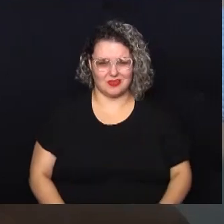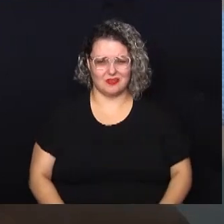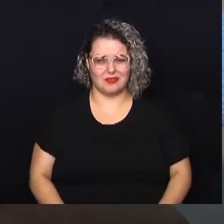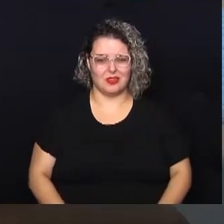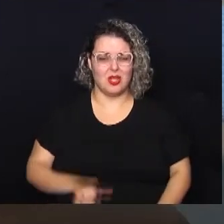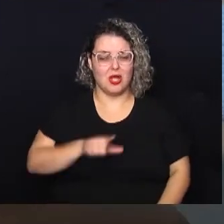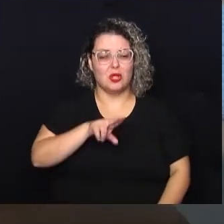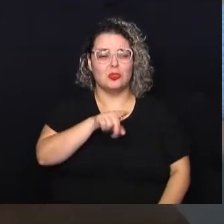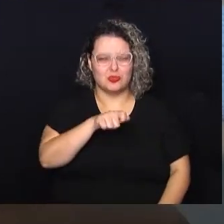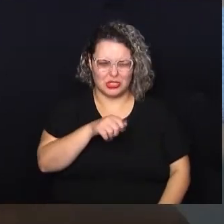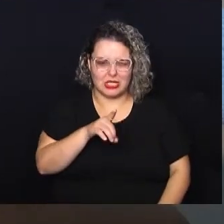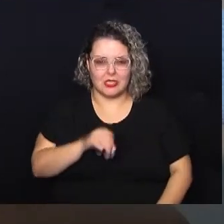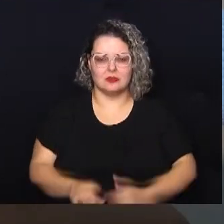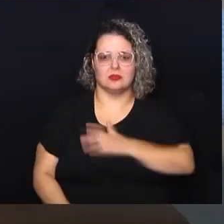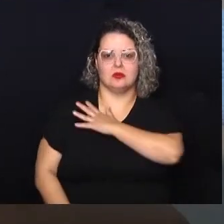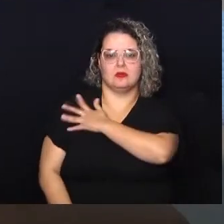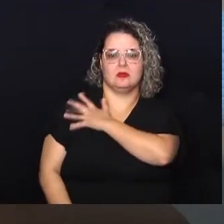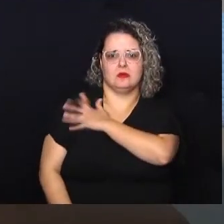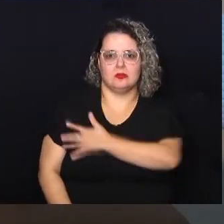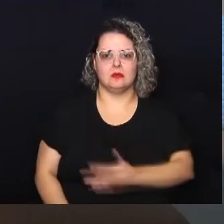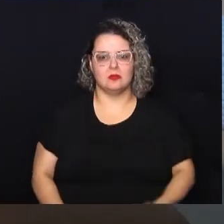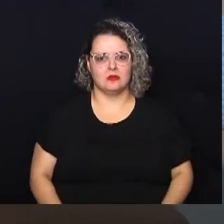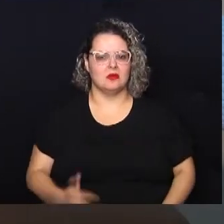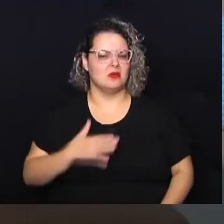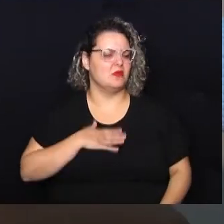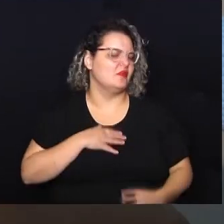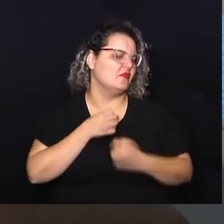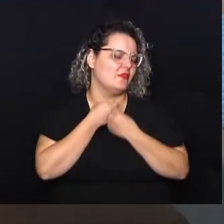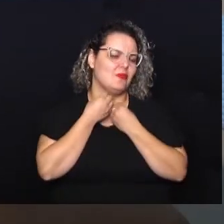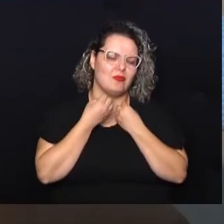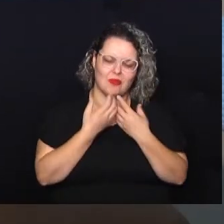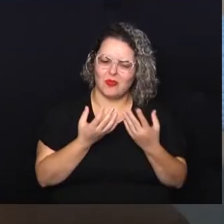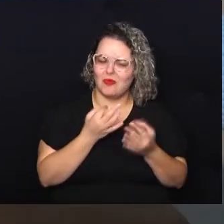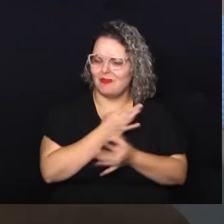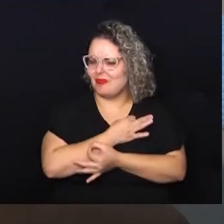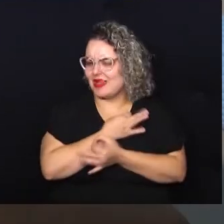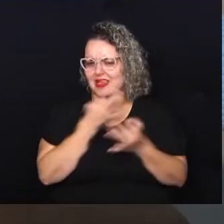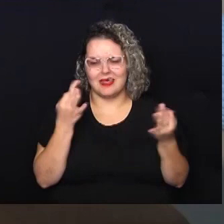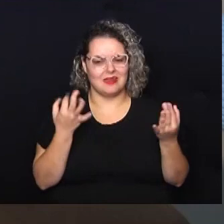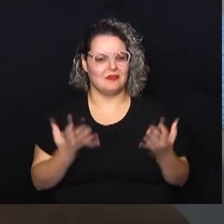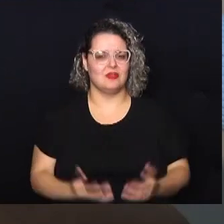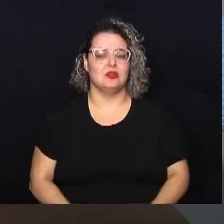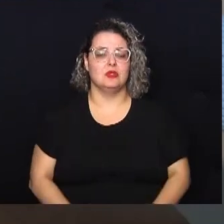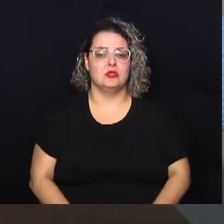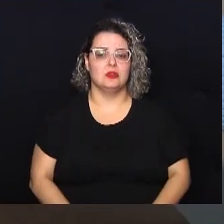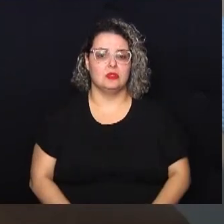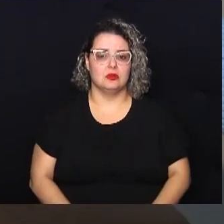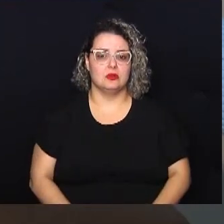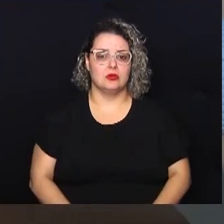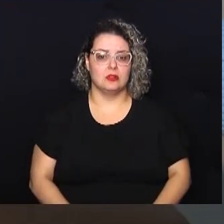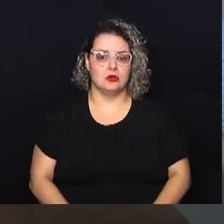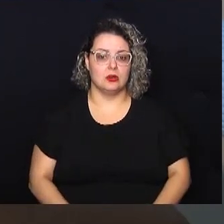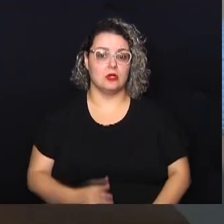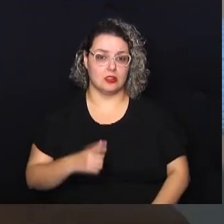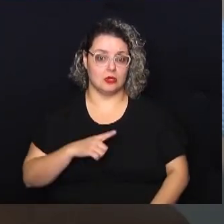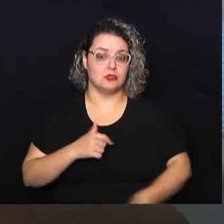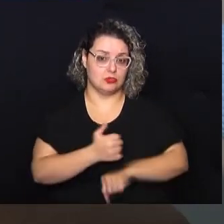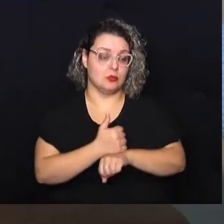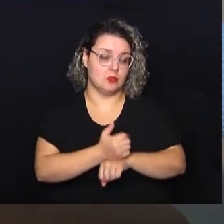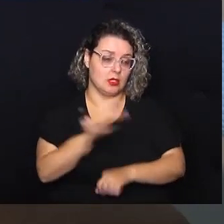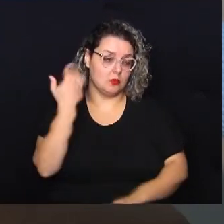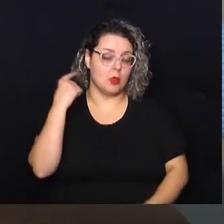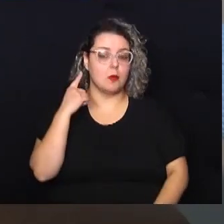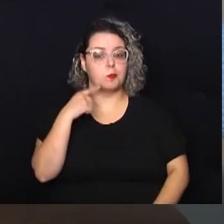luxado o ombro, né? E para mim foi muito bom, né? Eu tinha como profissão, eu era advogada,